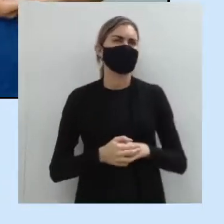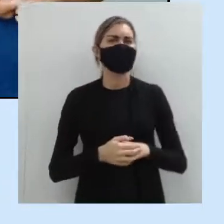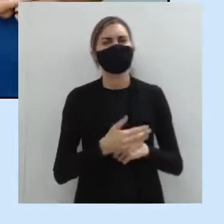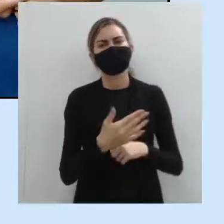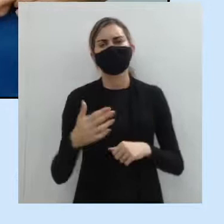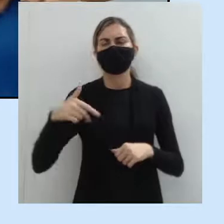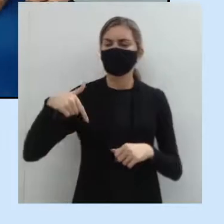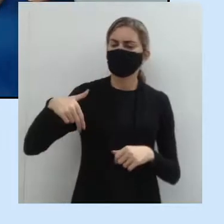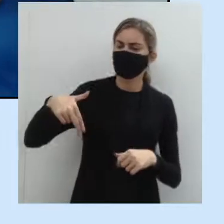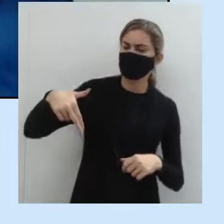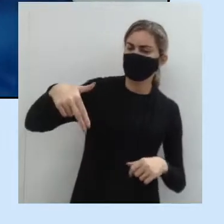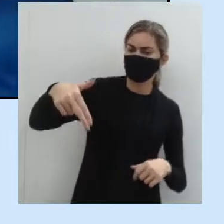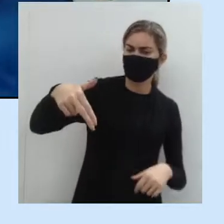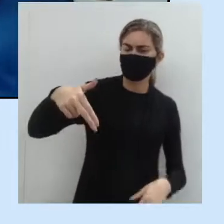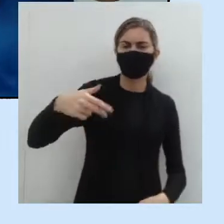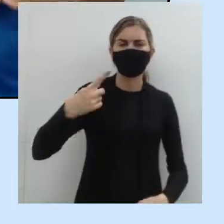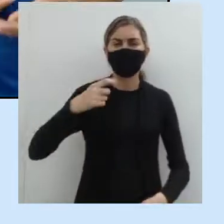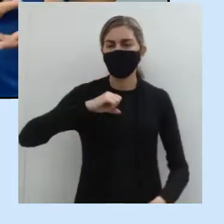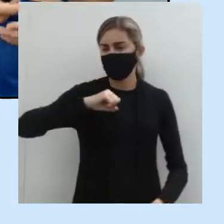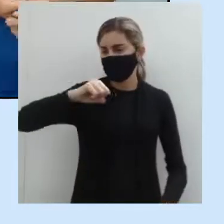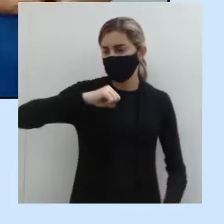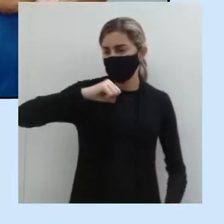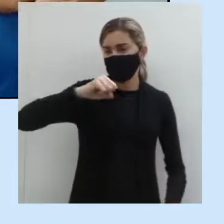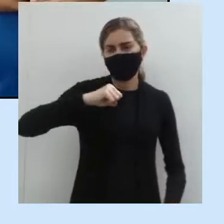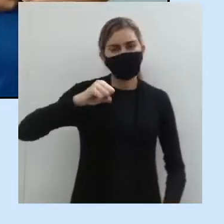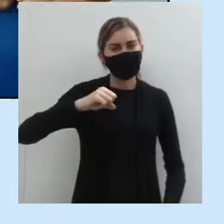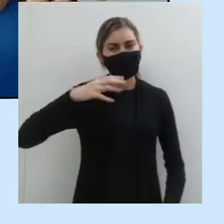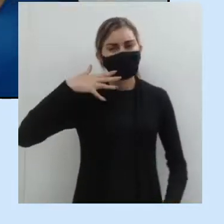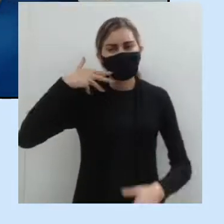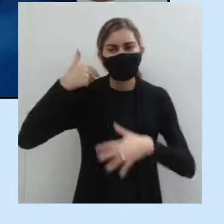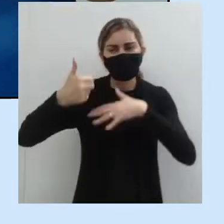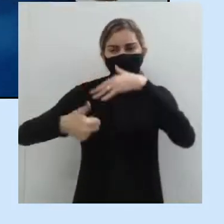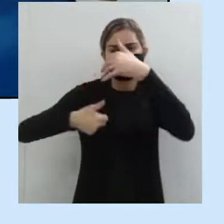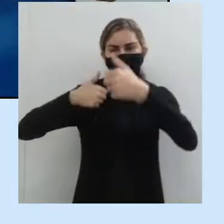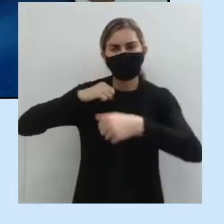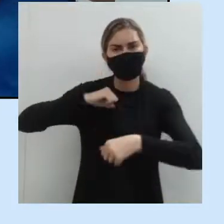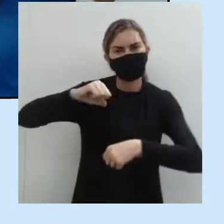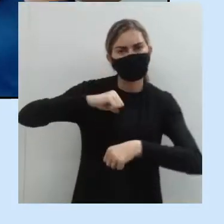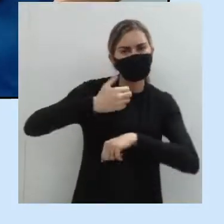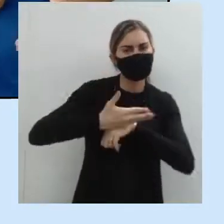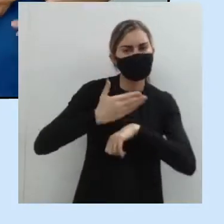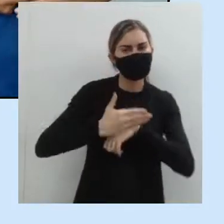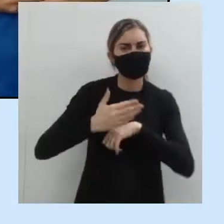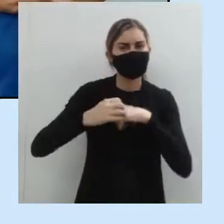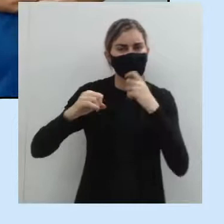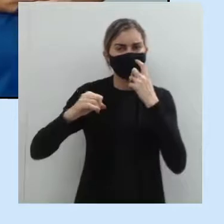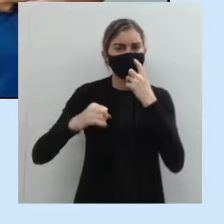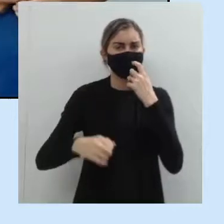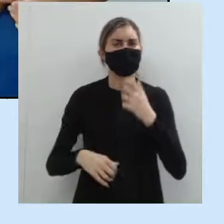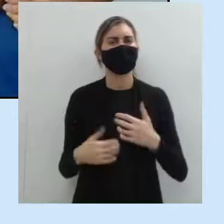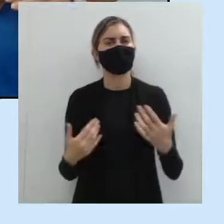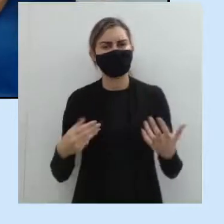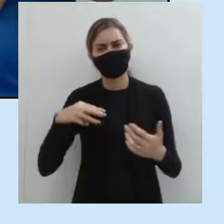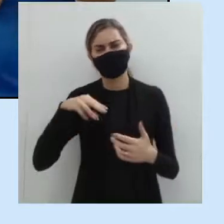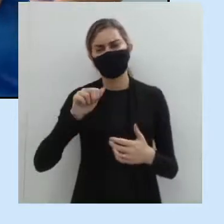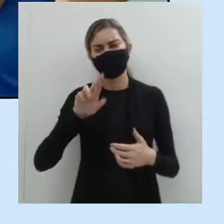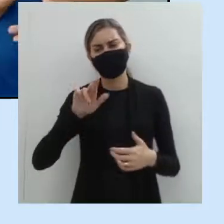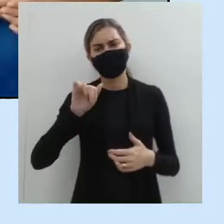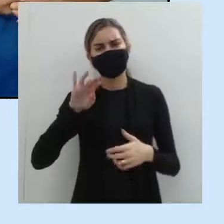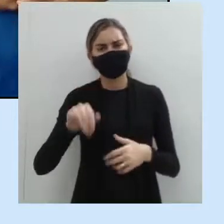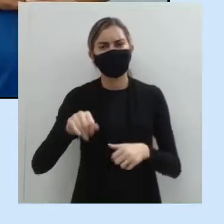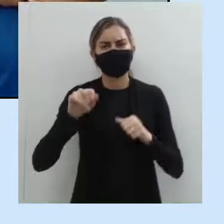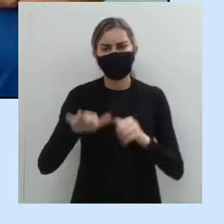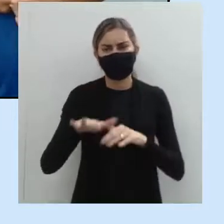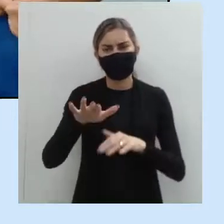de caminhada, uma corrida aperfeiçoada, aí você vai lá para uma maratona, né? A marcha